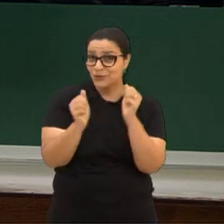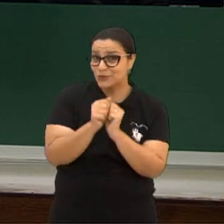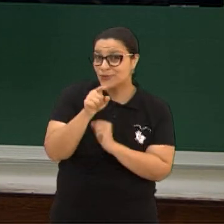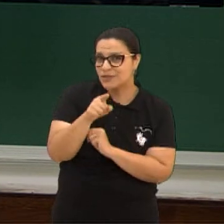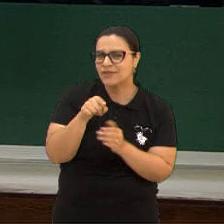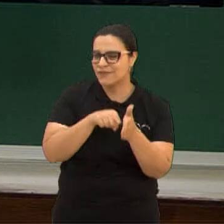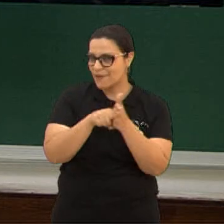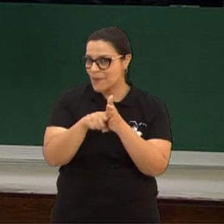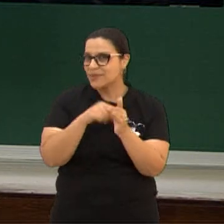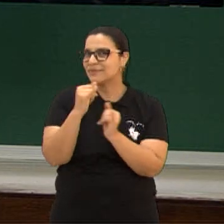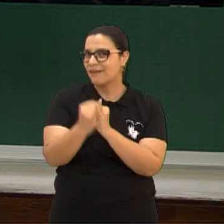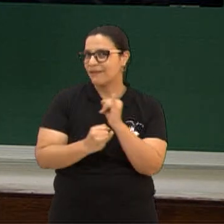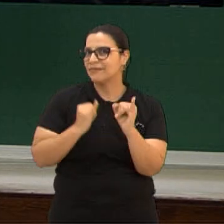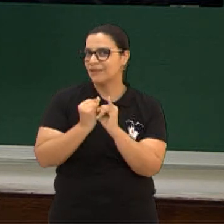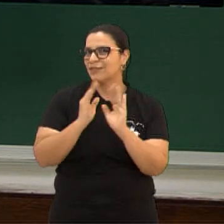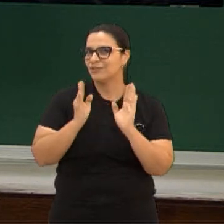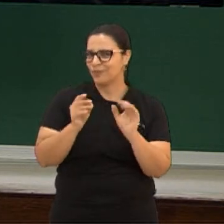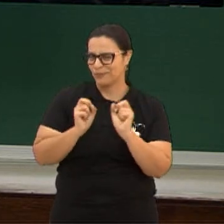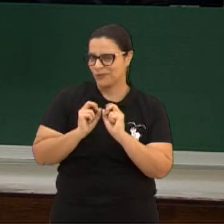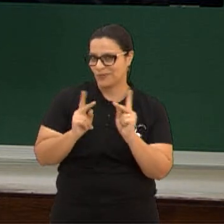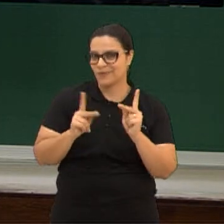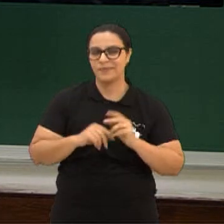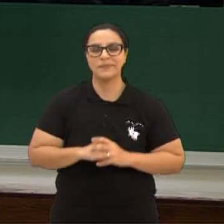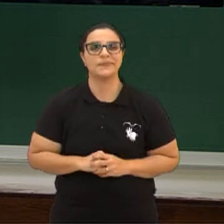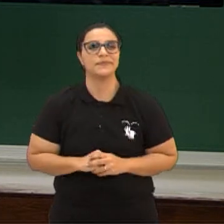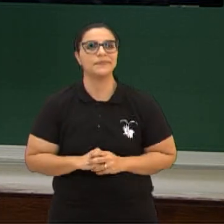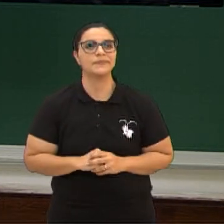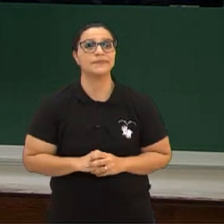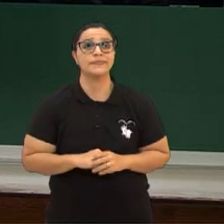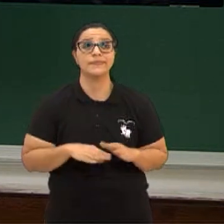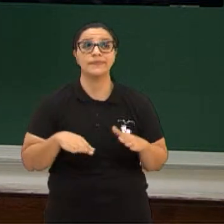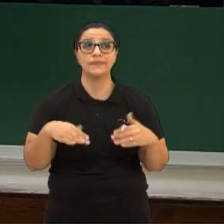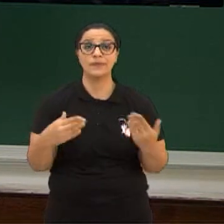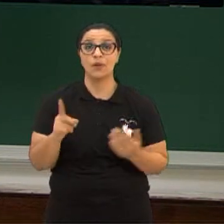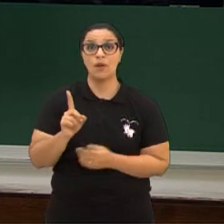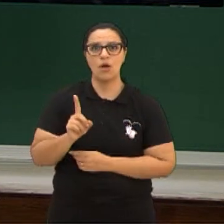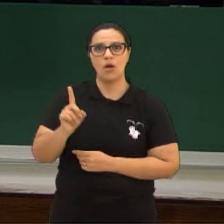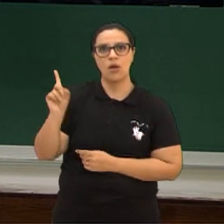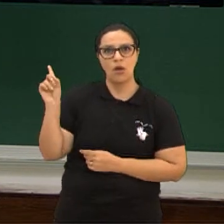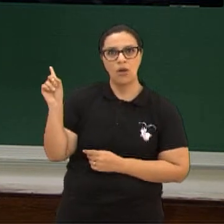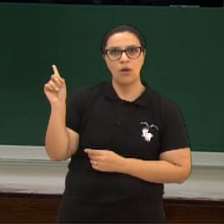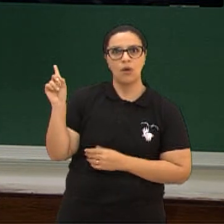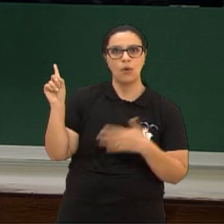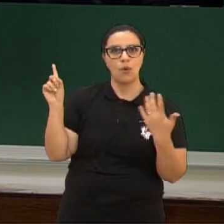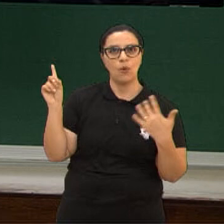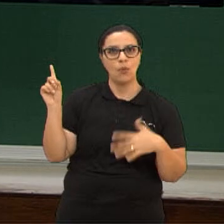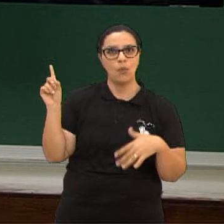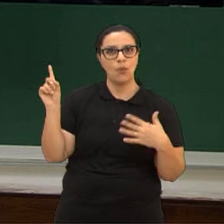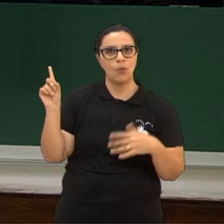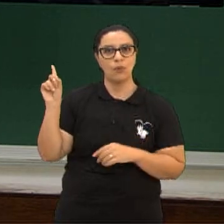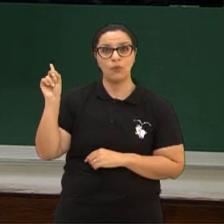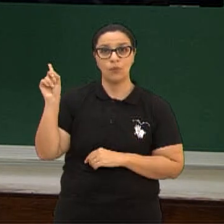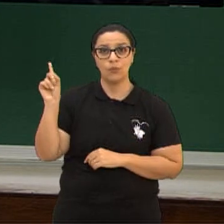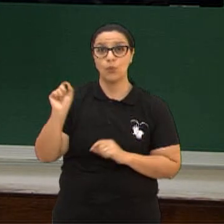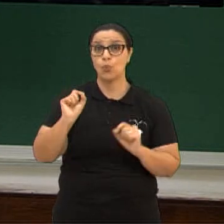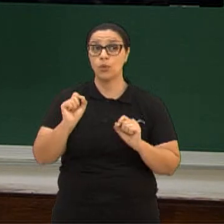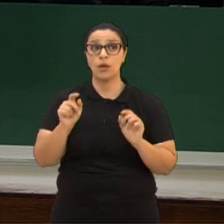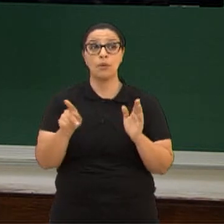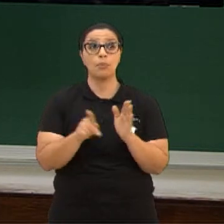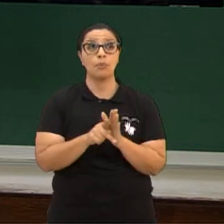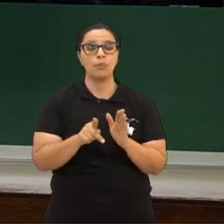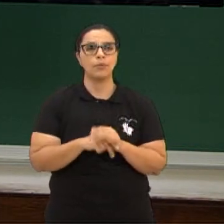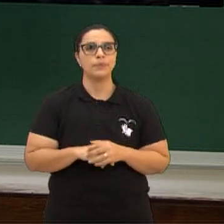vocês vão pesquisar sobre ele, ok? Então, olha só. E aqui,